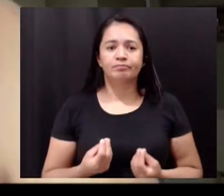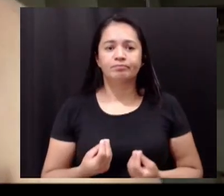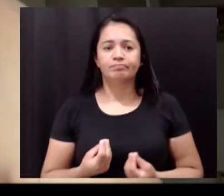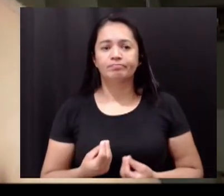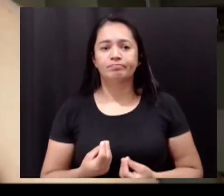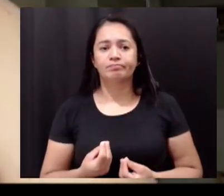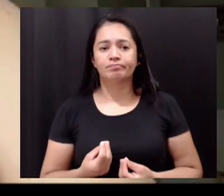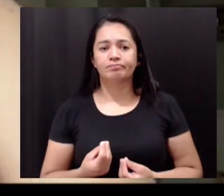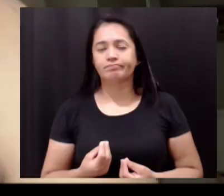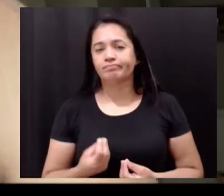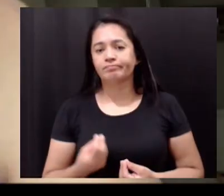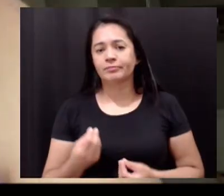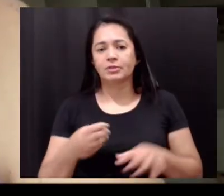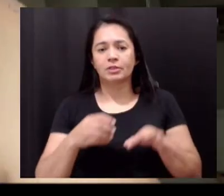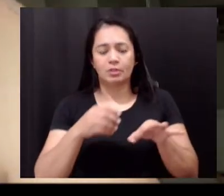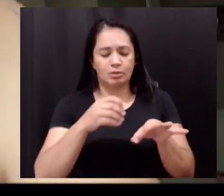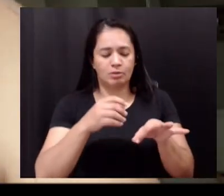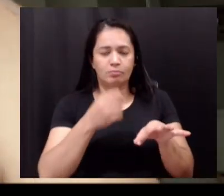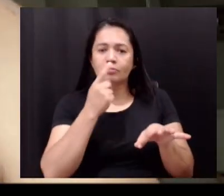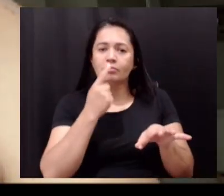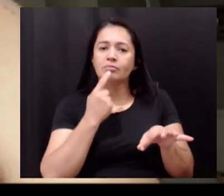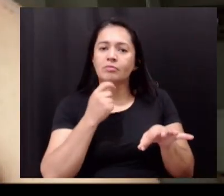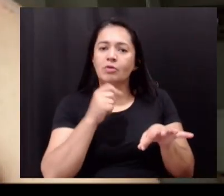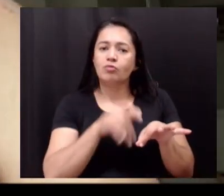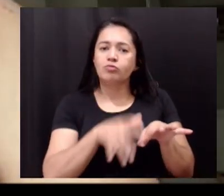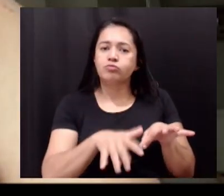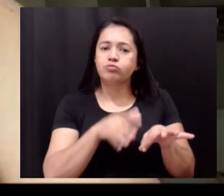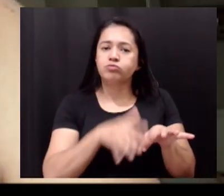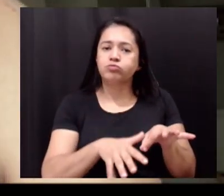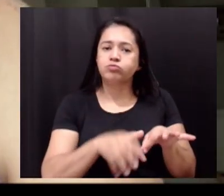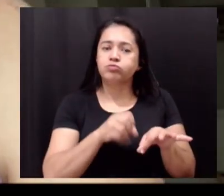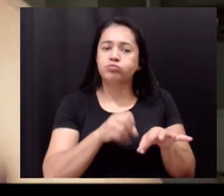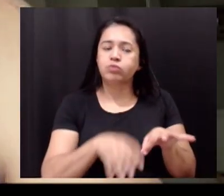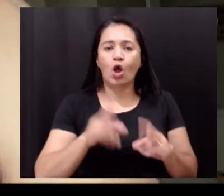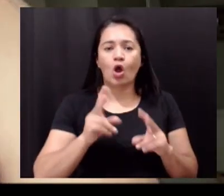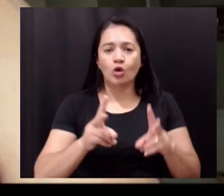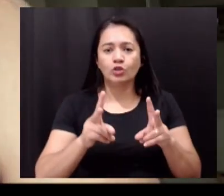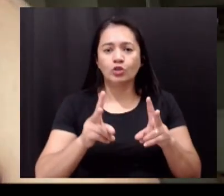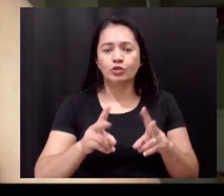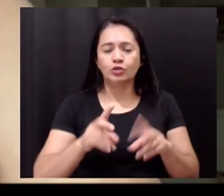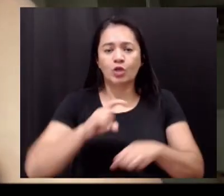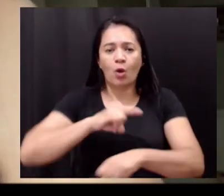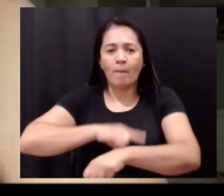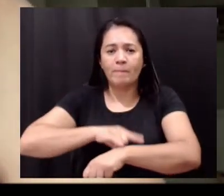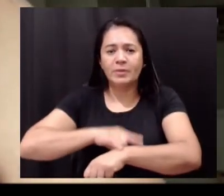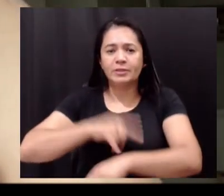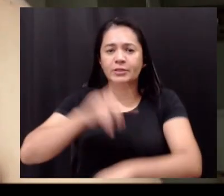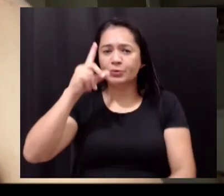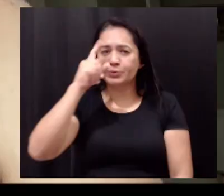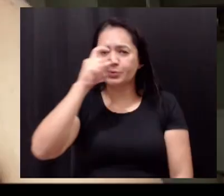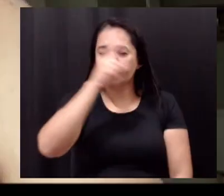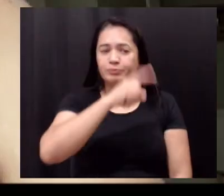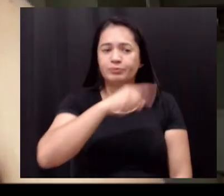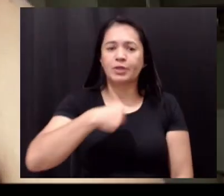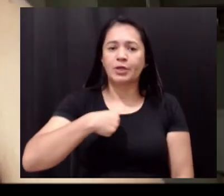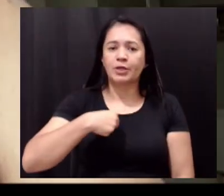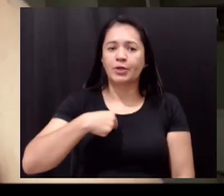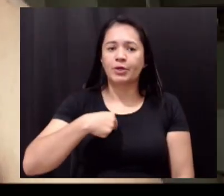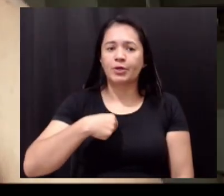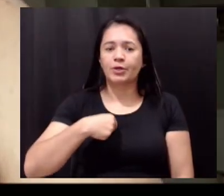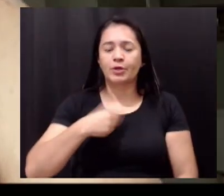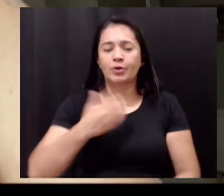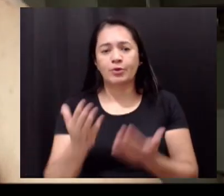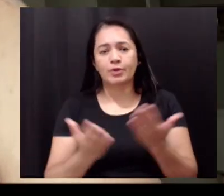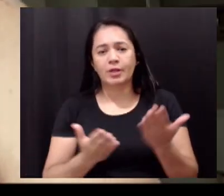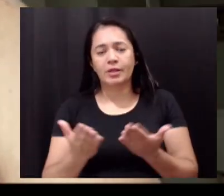ou um corrimento, tenho alguma dificuldade para ir ao banheiro. Quando eu terminei o meu tratamento, eu